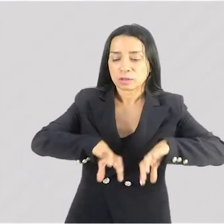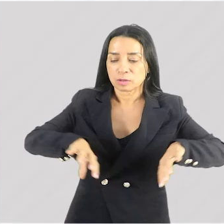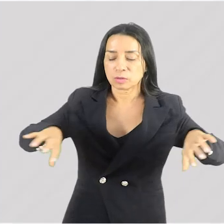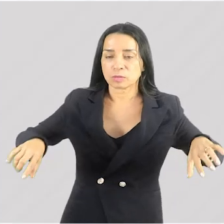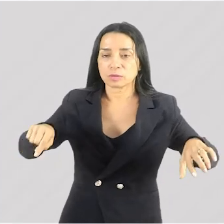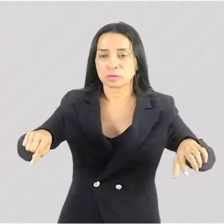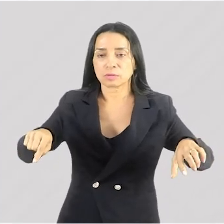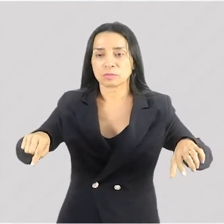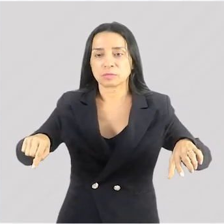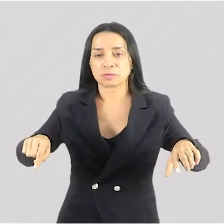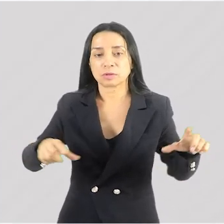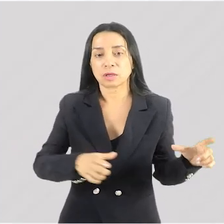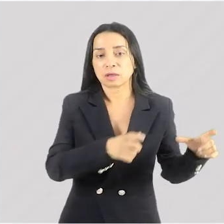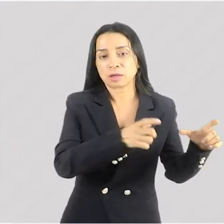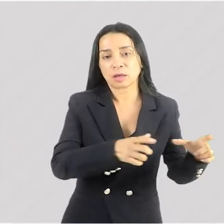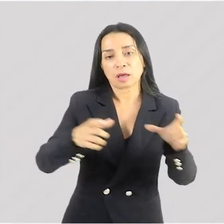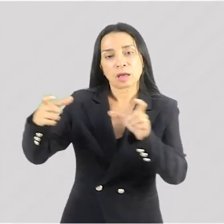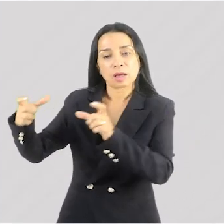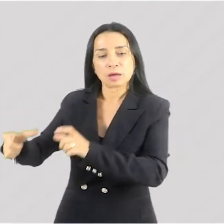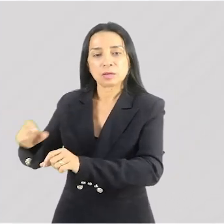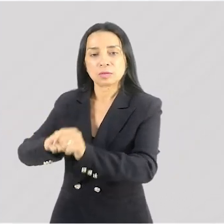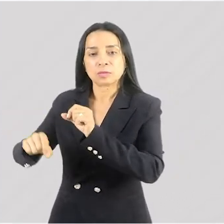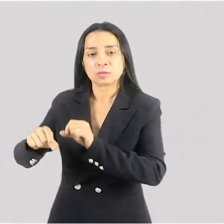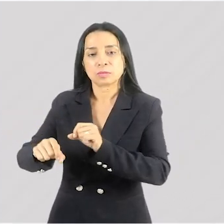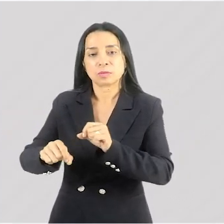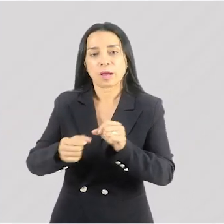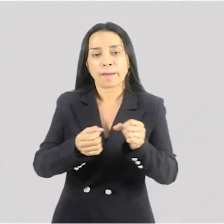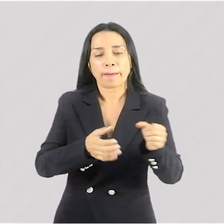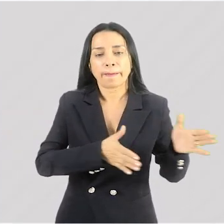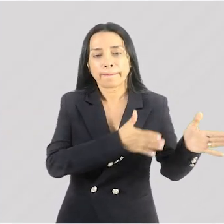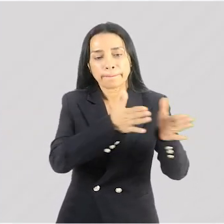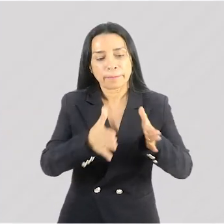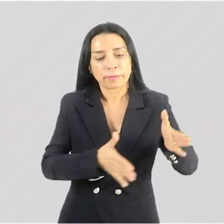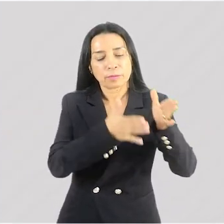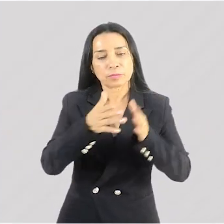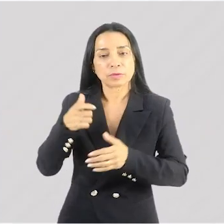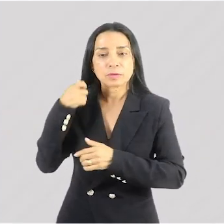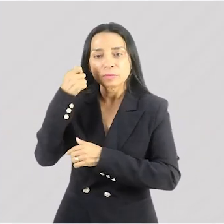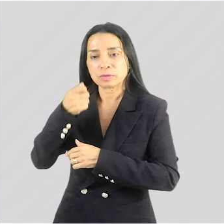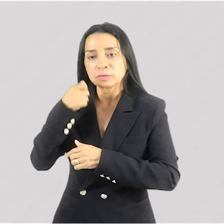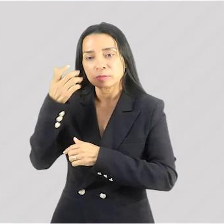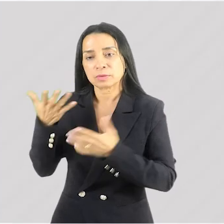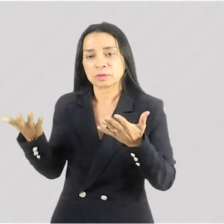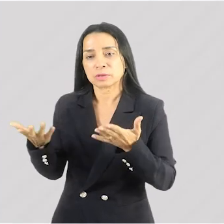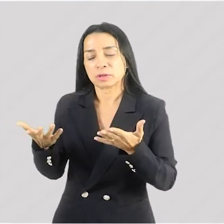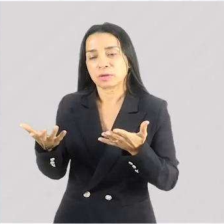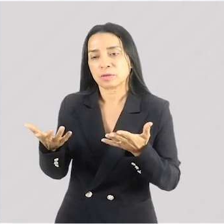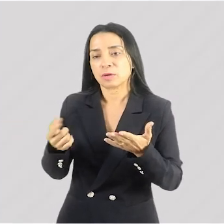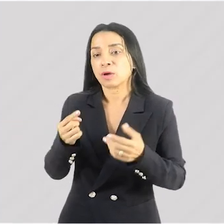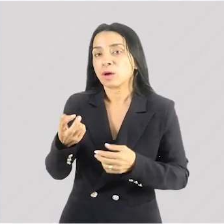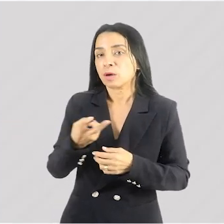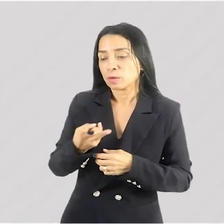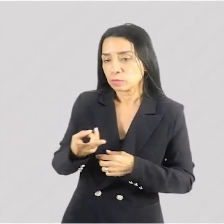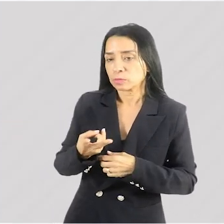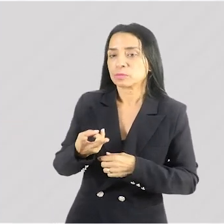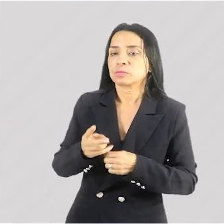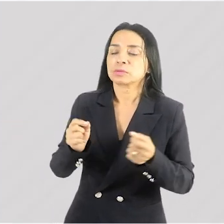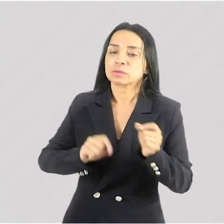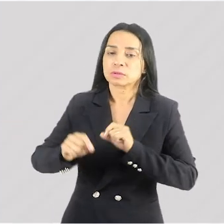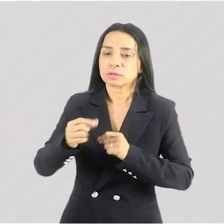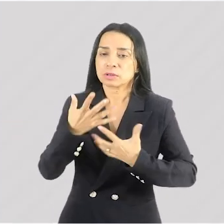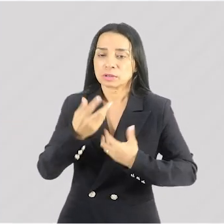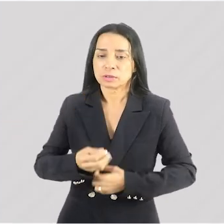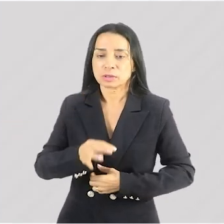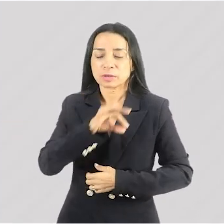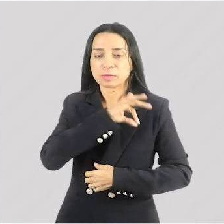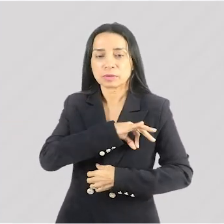Os funcionários de um mesmo setor recebem salários com valores iguais. O quadro apresenta a